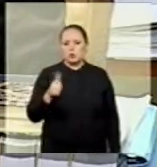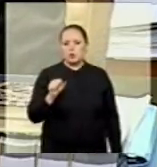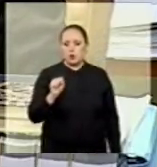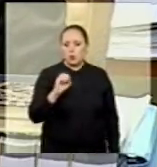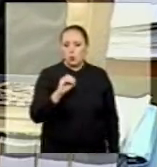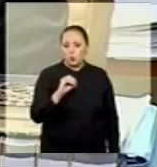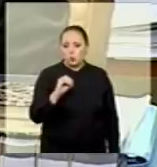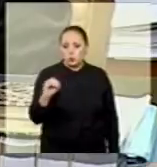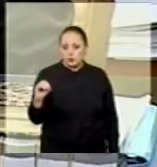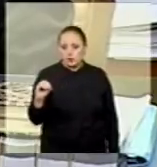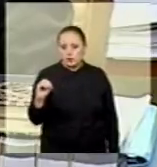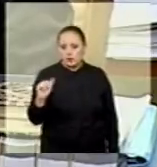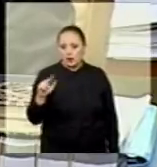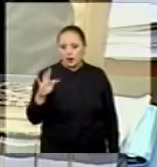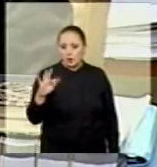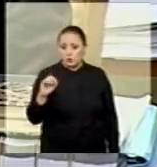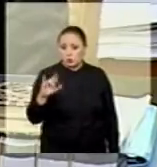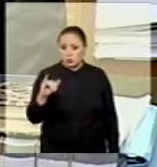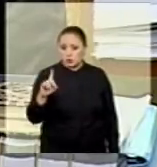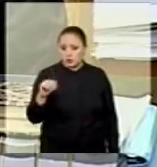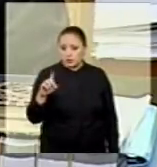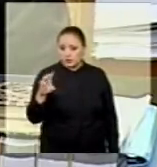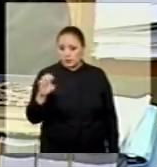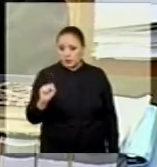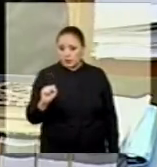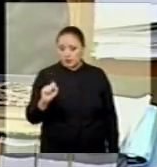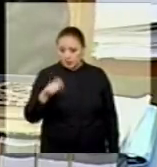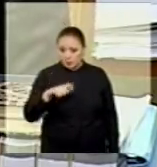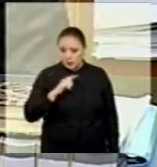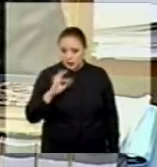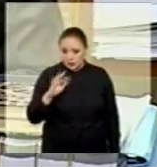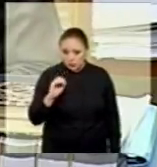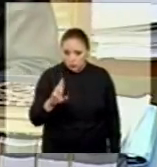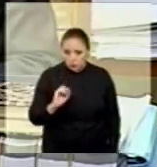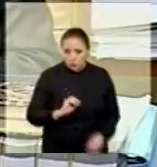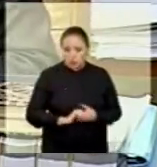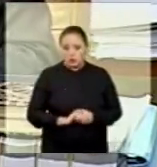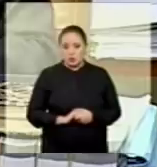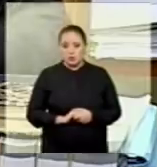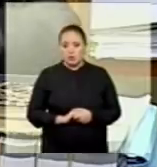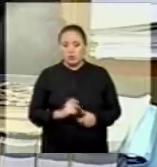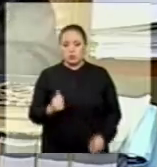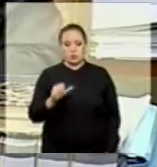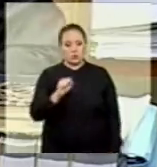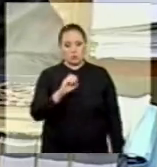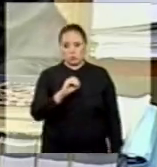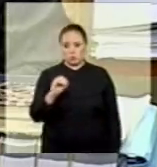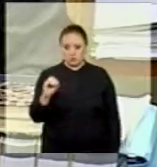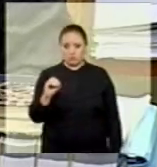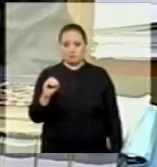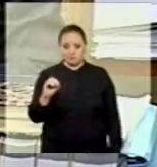800 autoridades, somente nesta Corte, com prerrogativa de foro perante o Supremo Tribunal